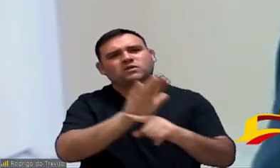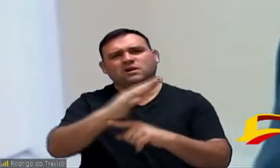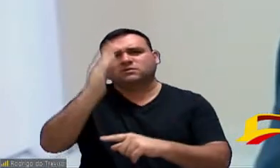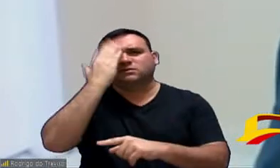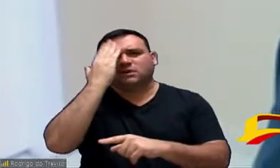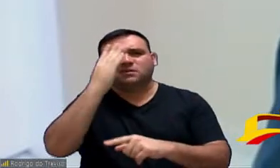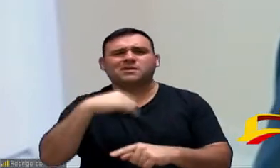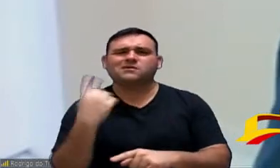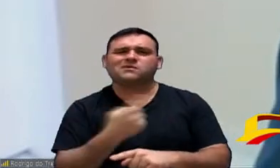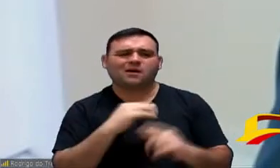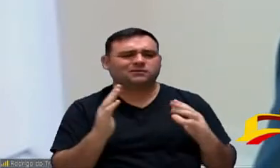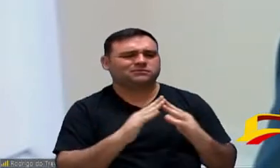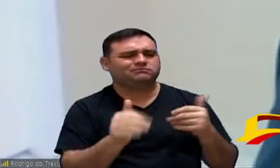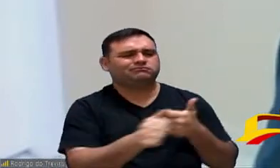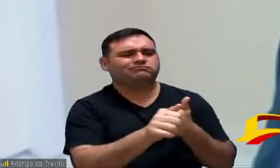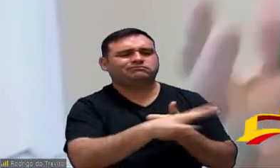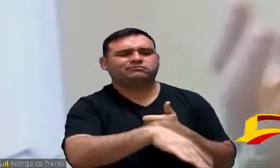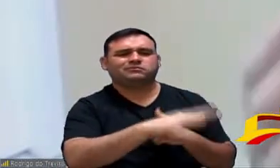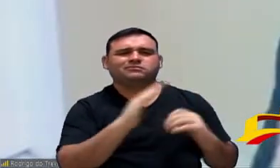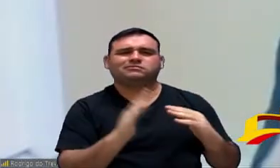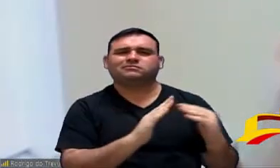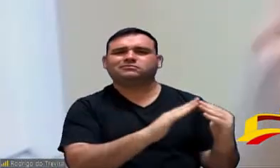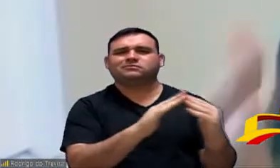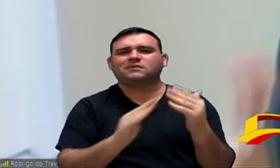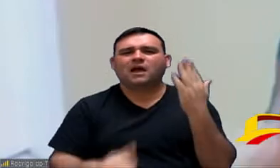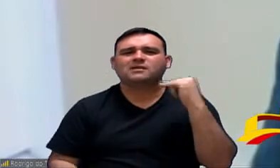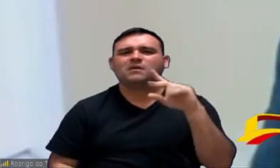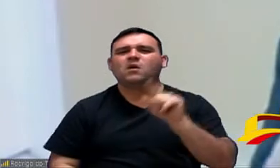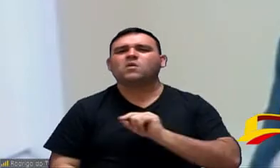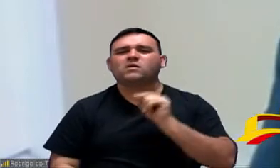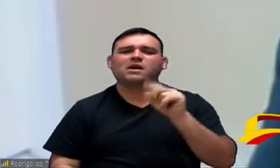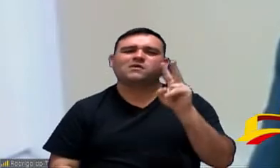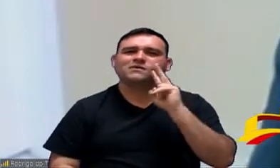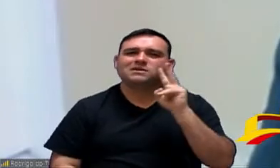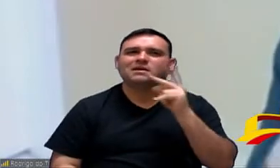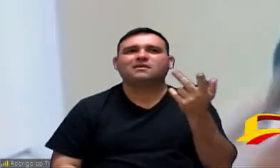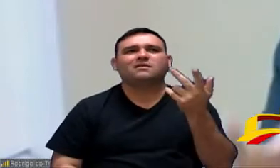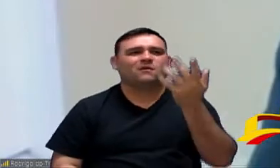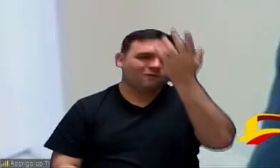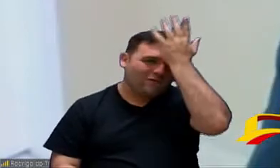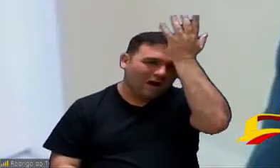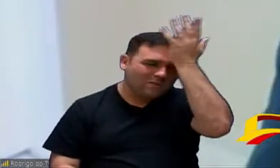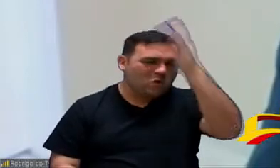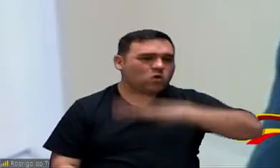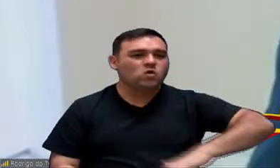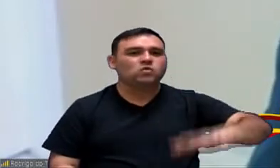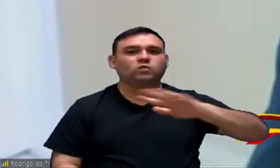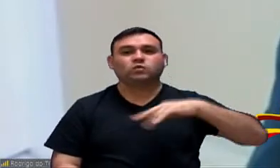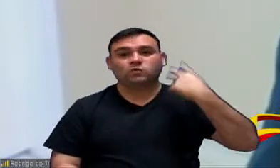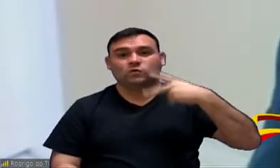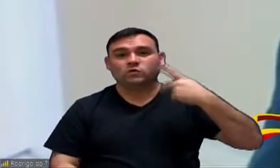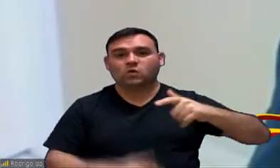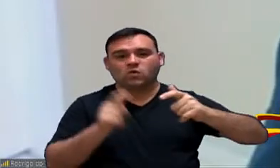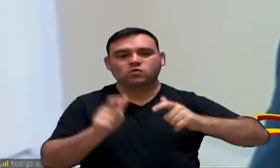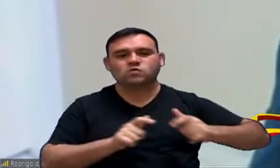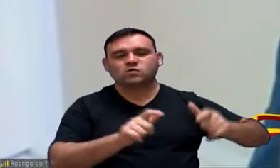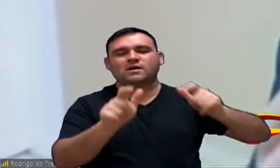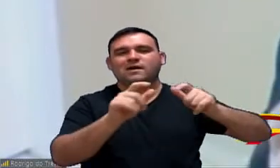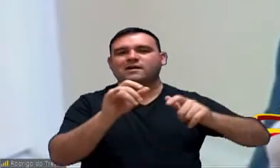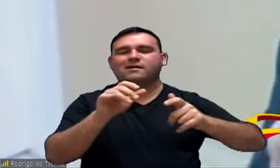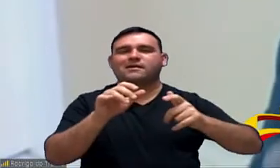nós do bairro, você sabe a situação, Vitão, Fábio, todos os vereadores que é lá dos bairros